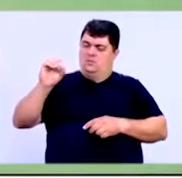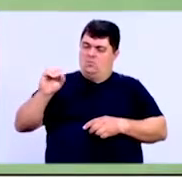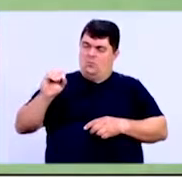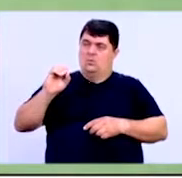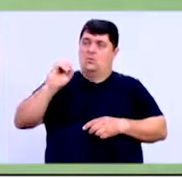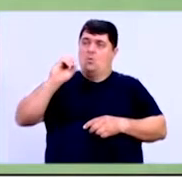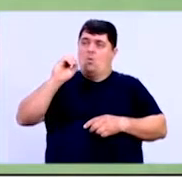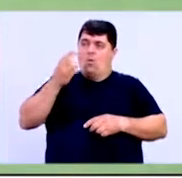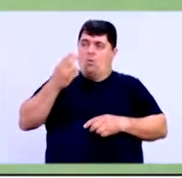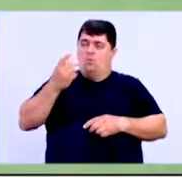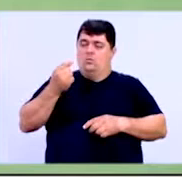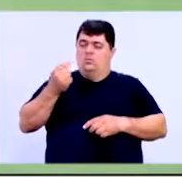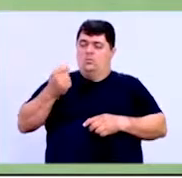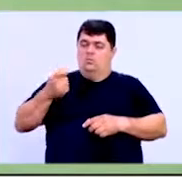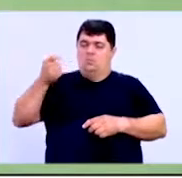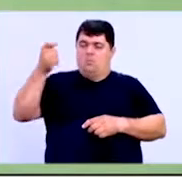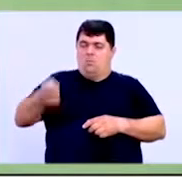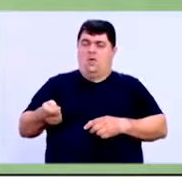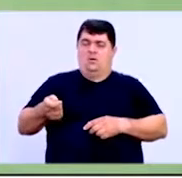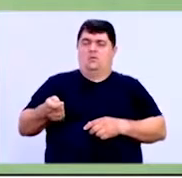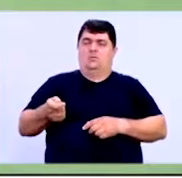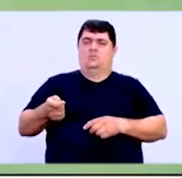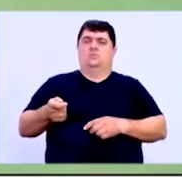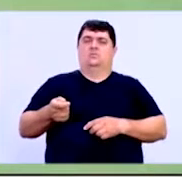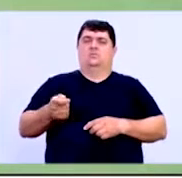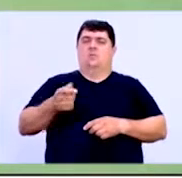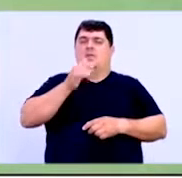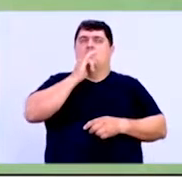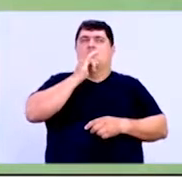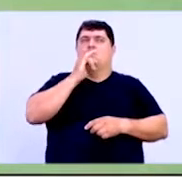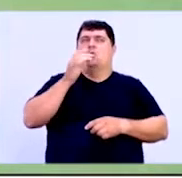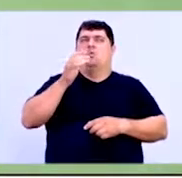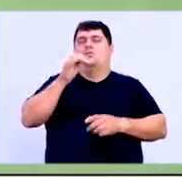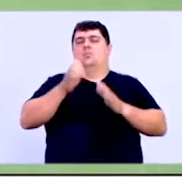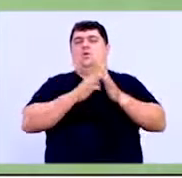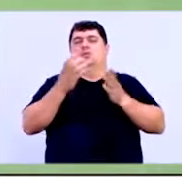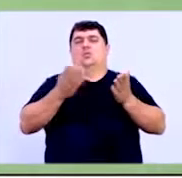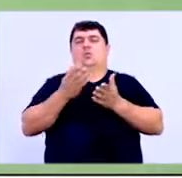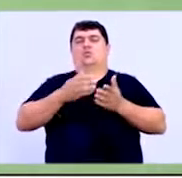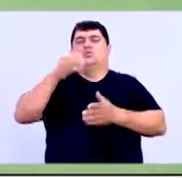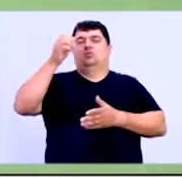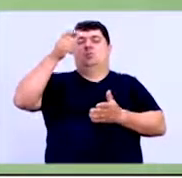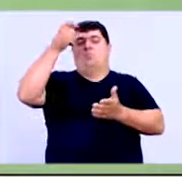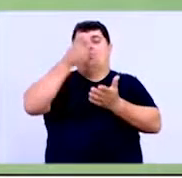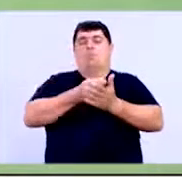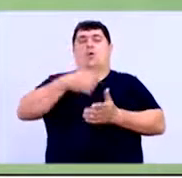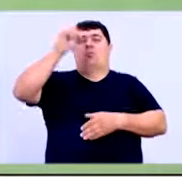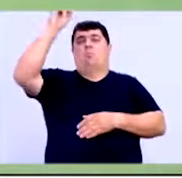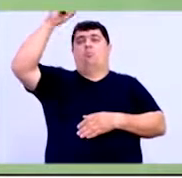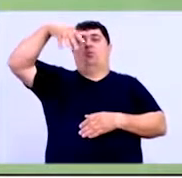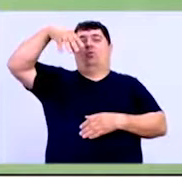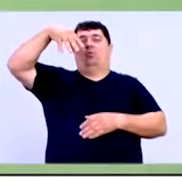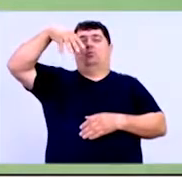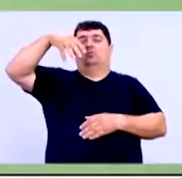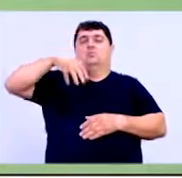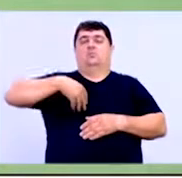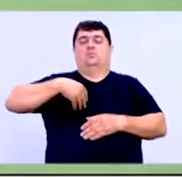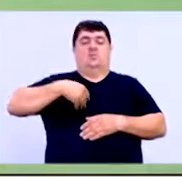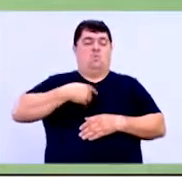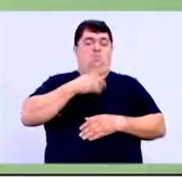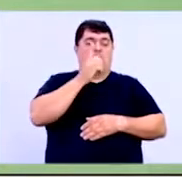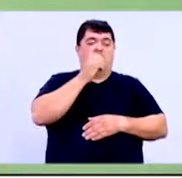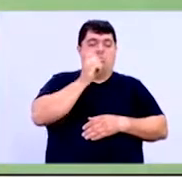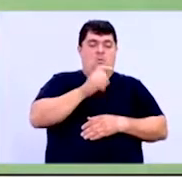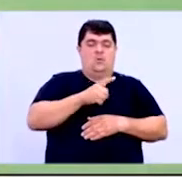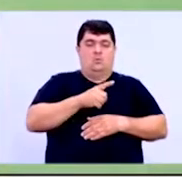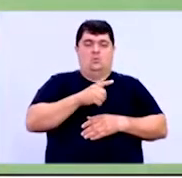um desembolso financeiro. Ela pagou a conta de energia. Então saiu R$ 1.000 do caixa para pagar a conta de energia.